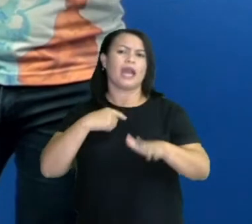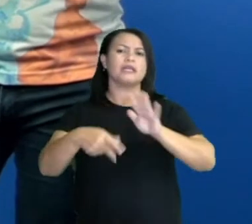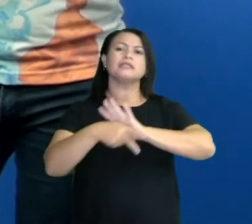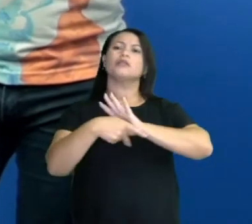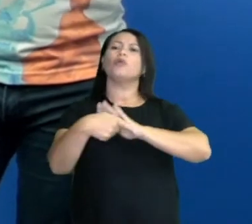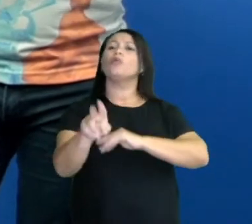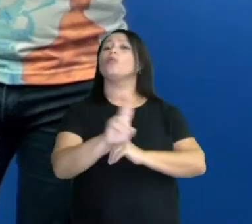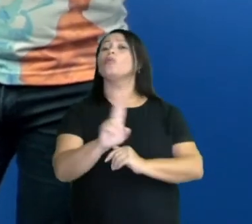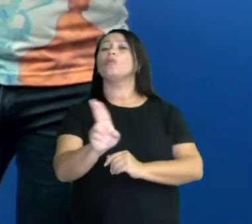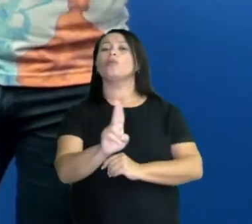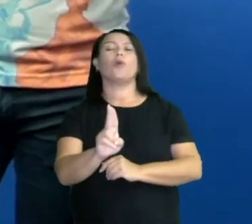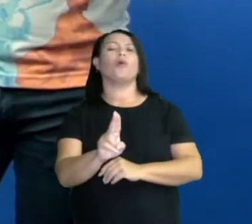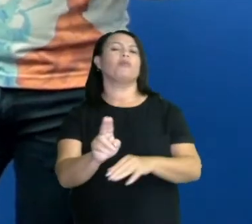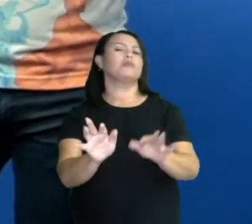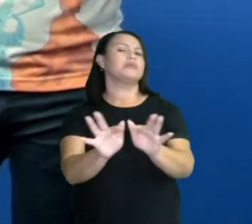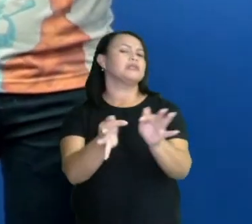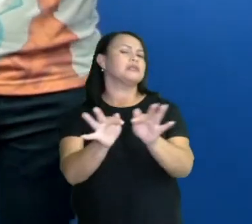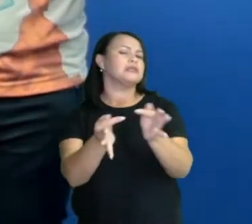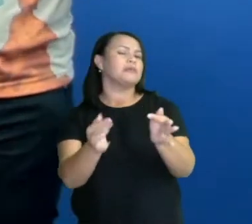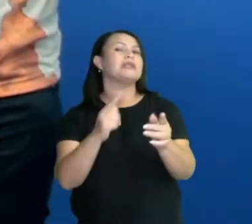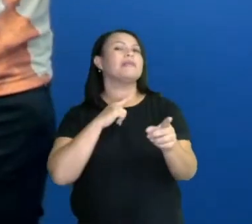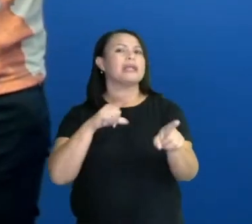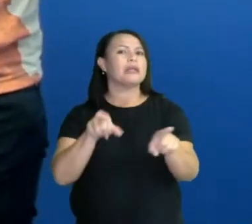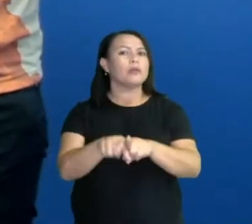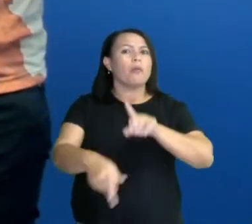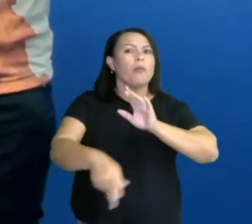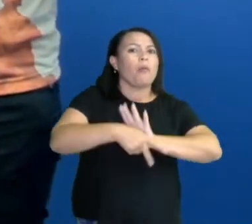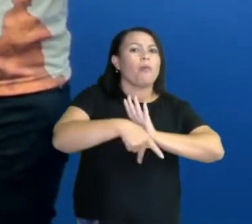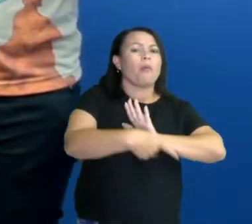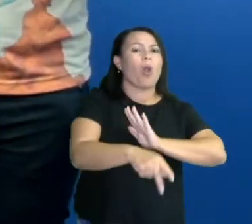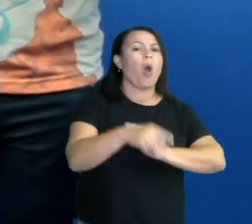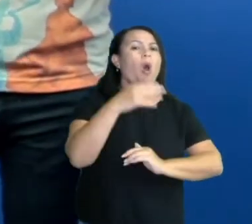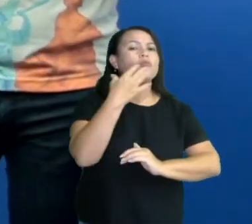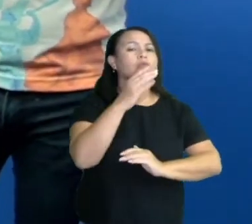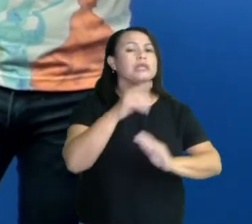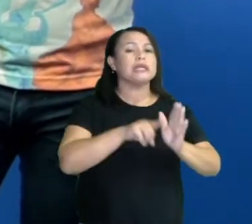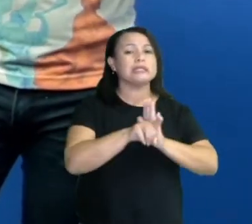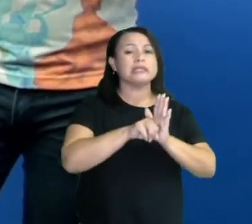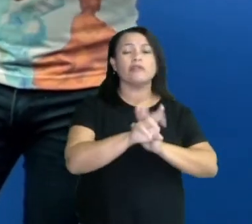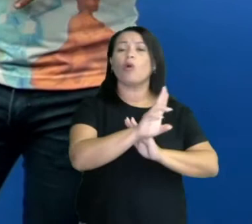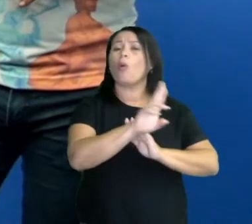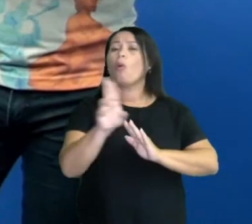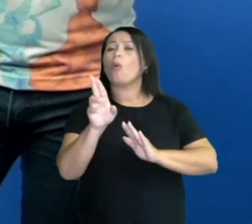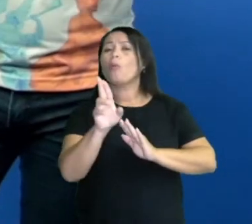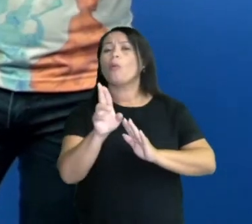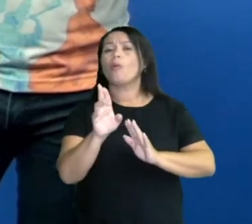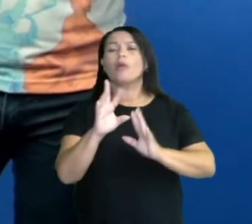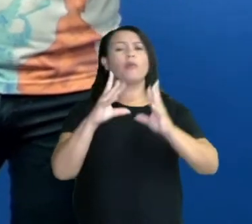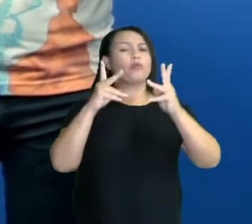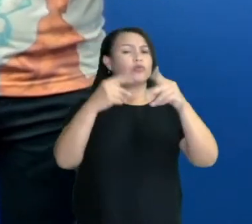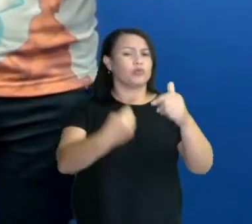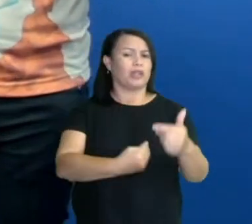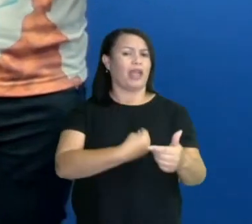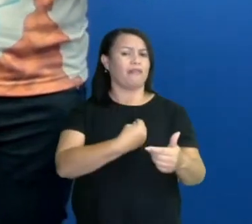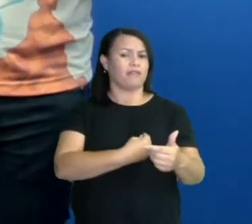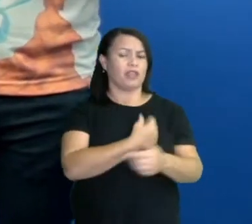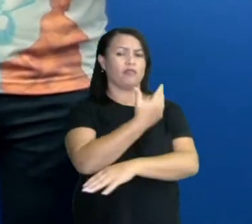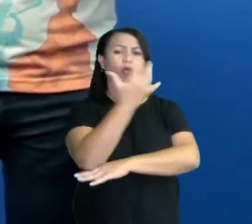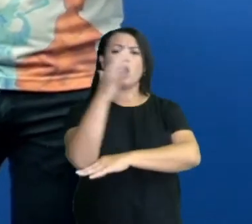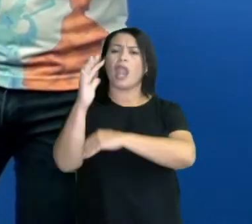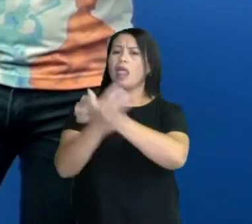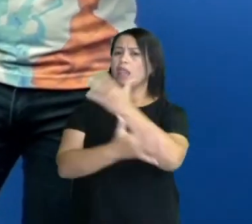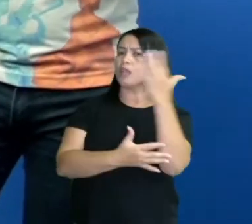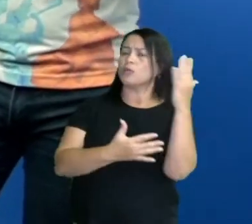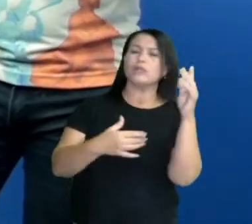nome comum e tem um nome científico. Esse nome científico é dado para tudo que é vivo na natureza, até mesmo